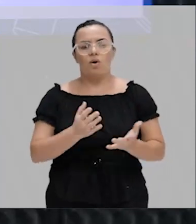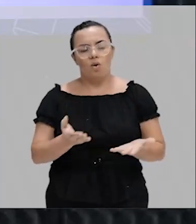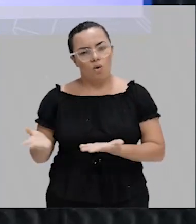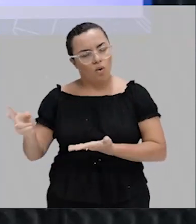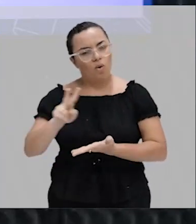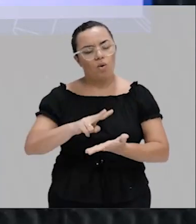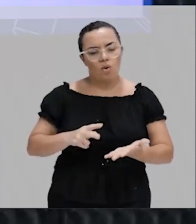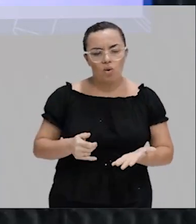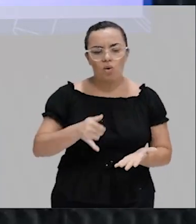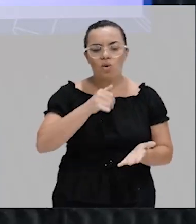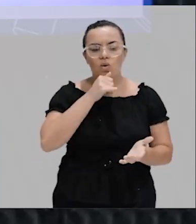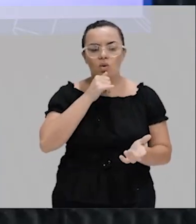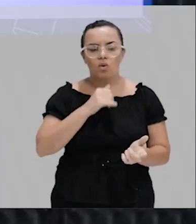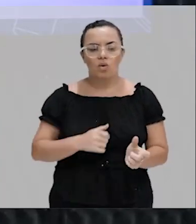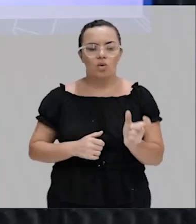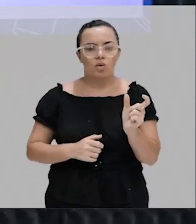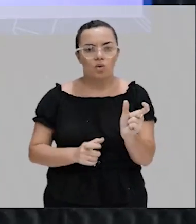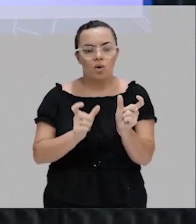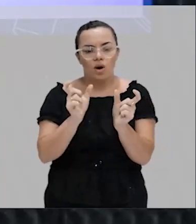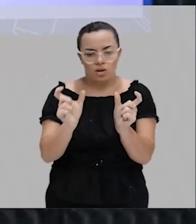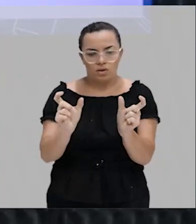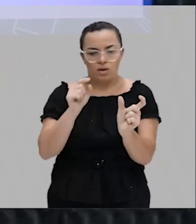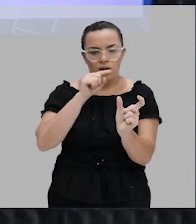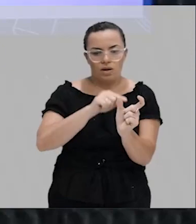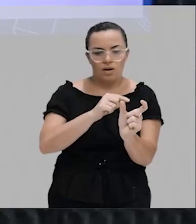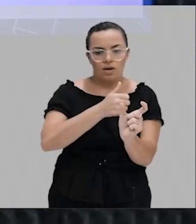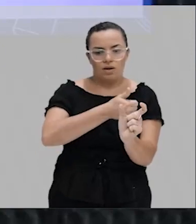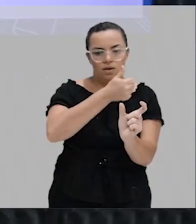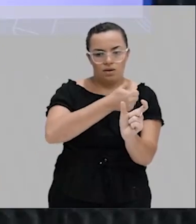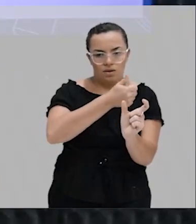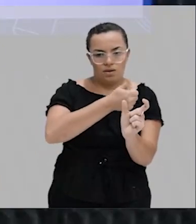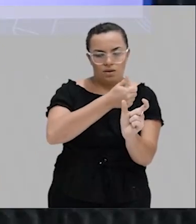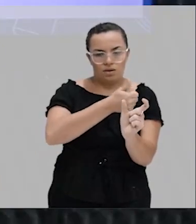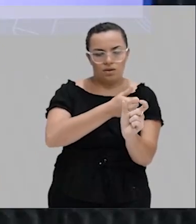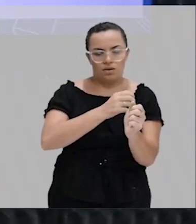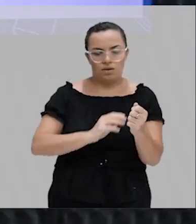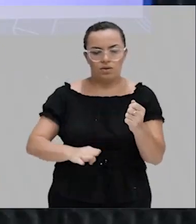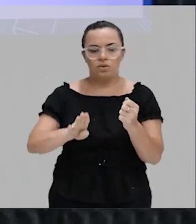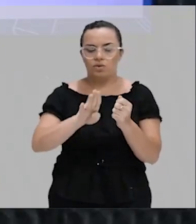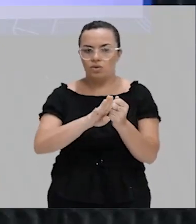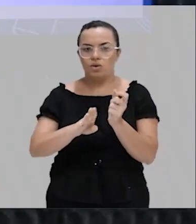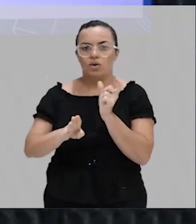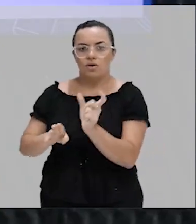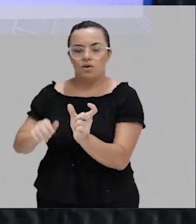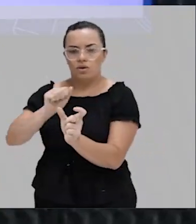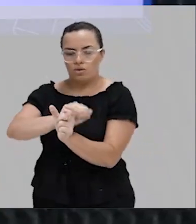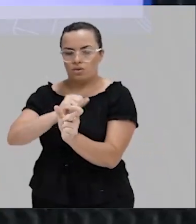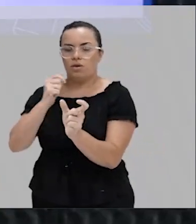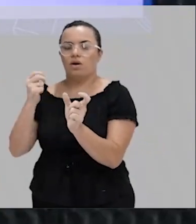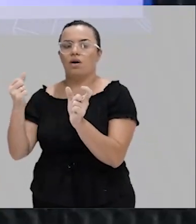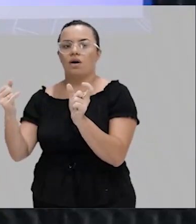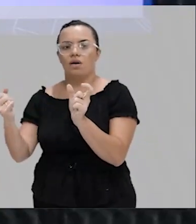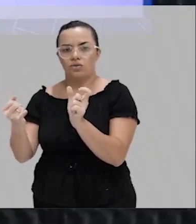substantivos ou adjetivo, ou um substantivo e o outro adjetivo, podem sim ir para o